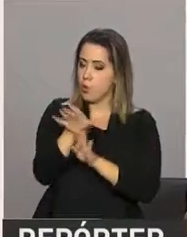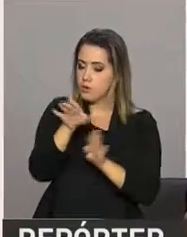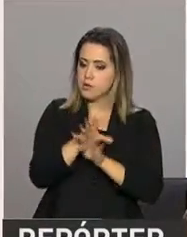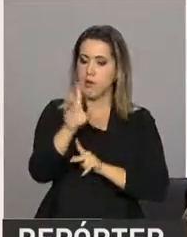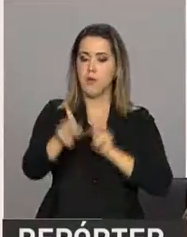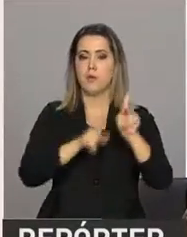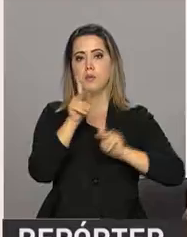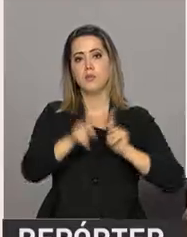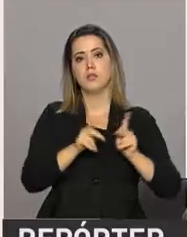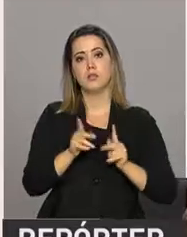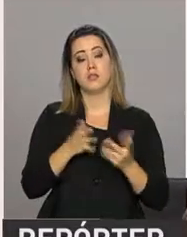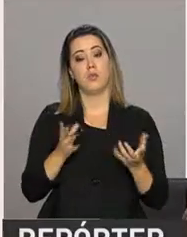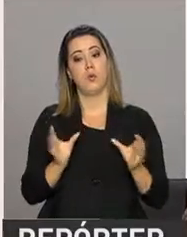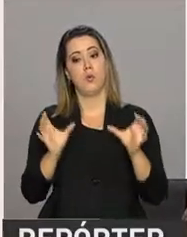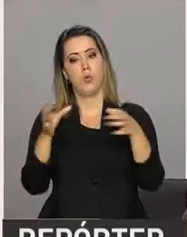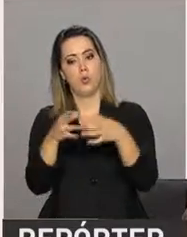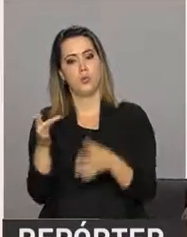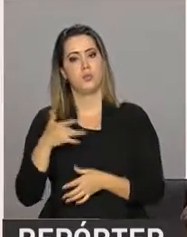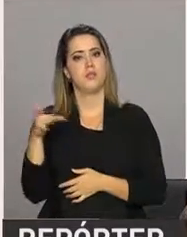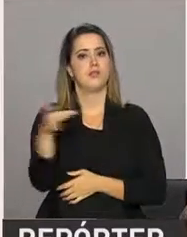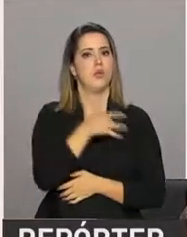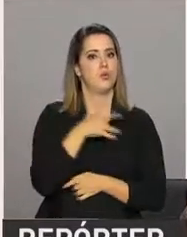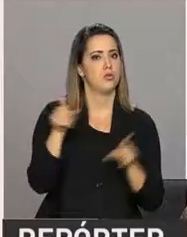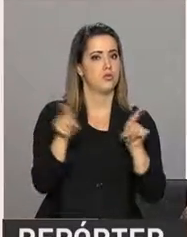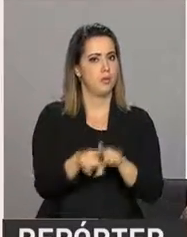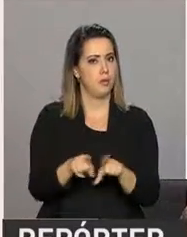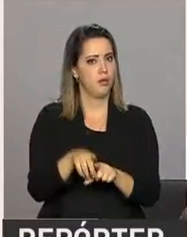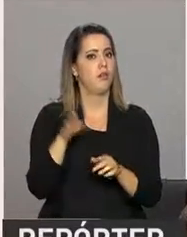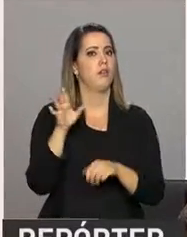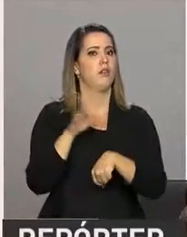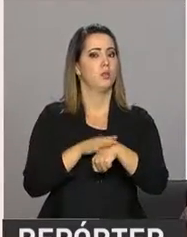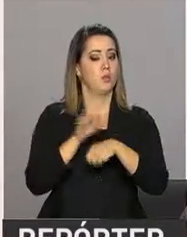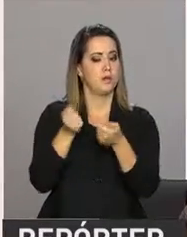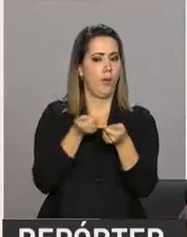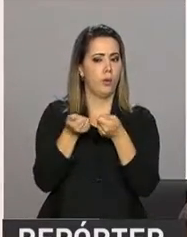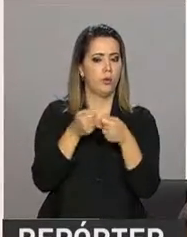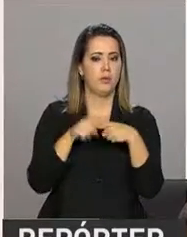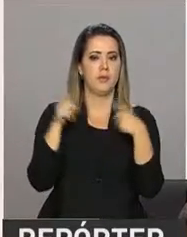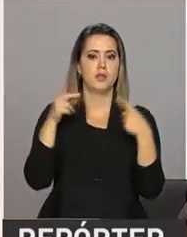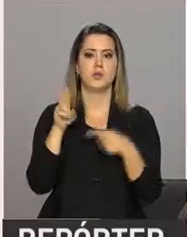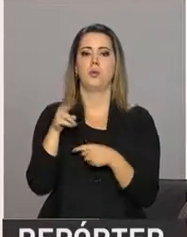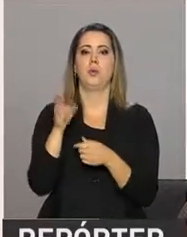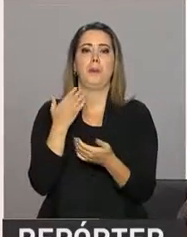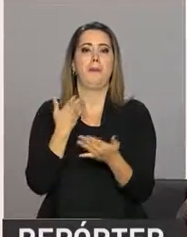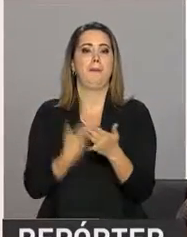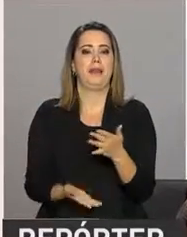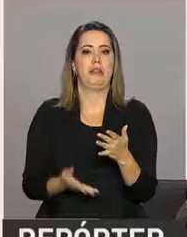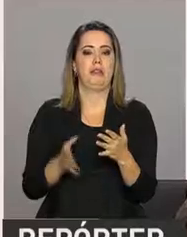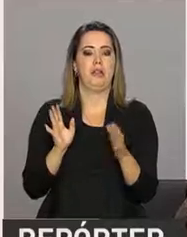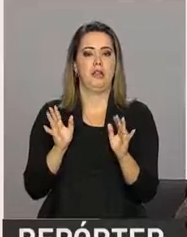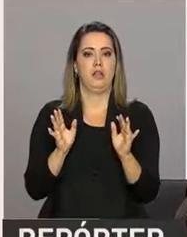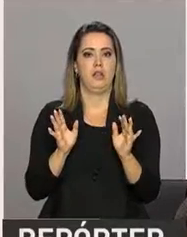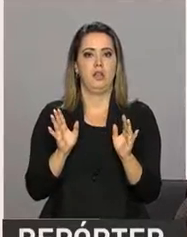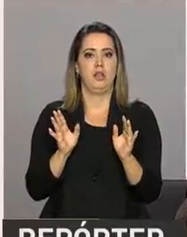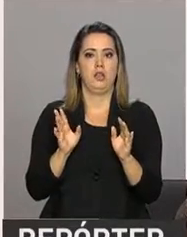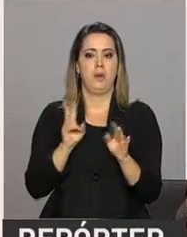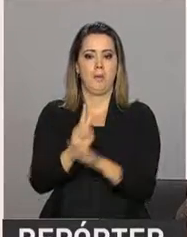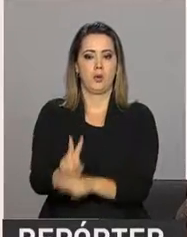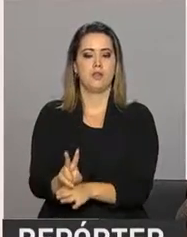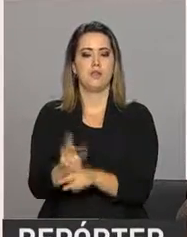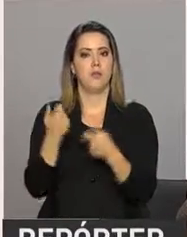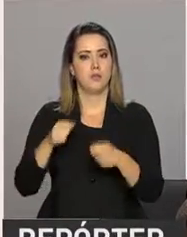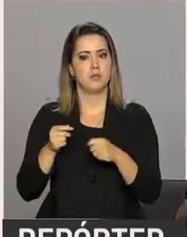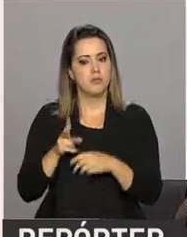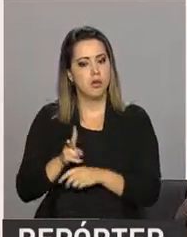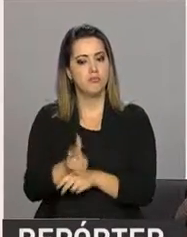à tentação dos profissionais de saúde é a doença está sob controle mas nunca nós nunca podemos perder a aguarda com relação